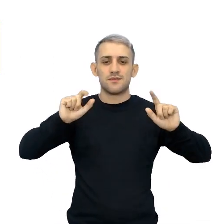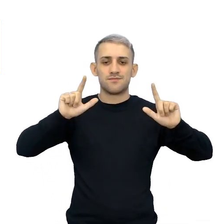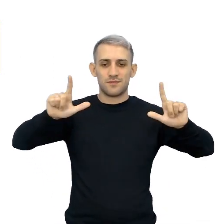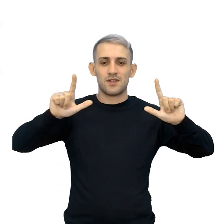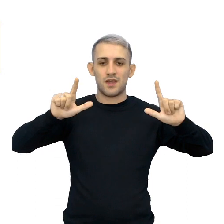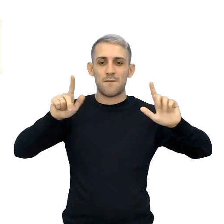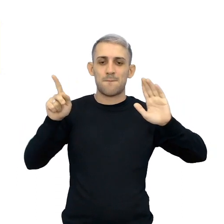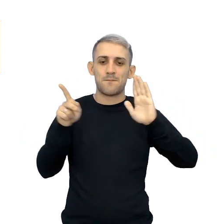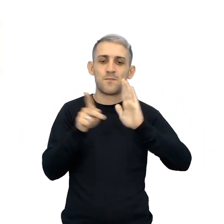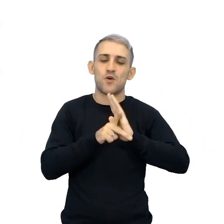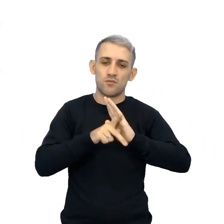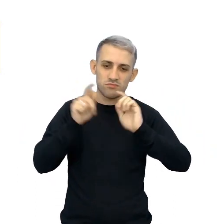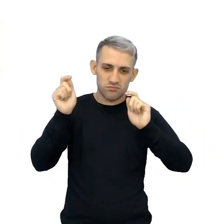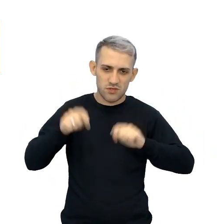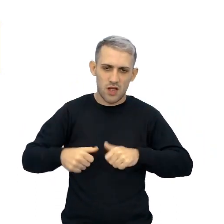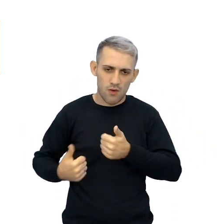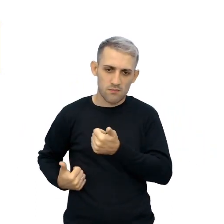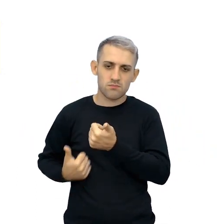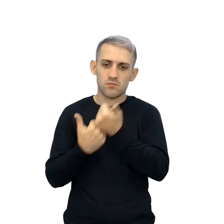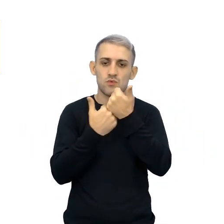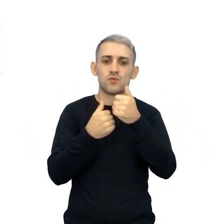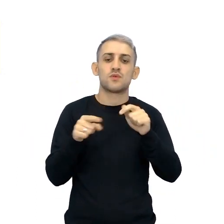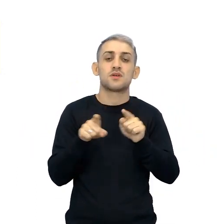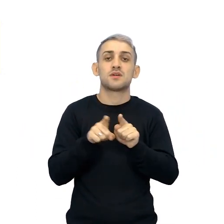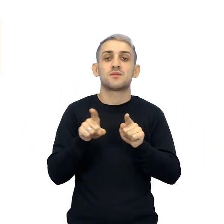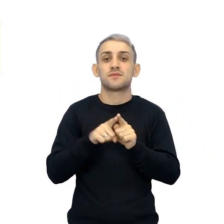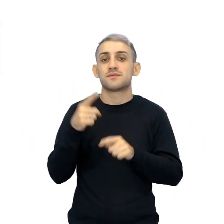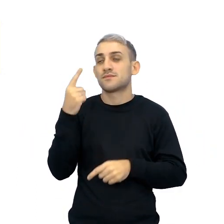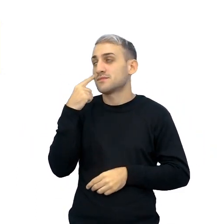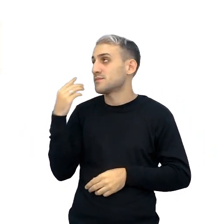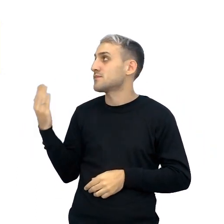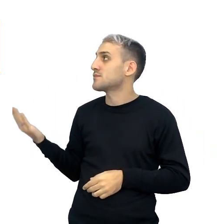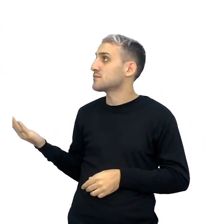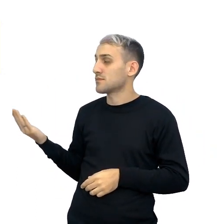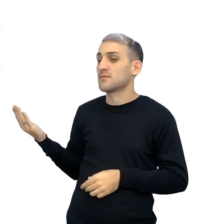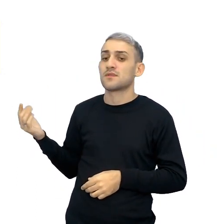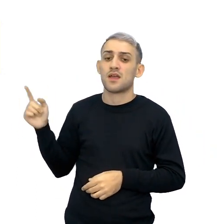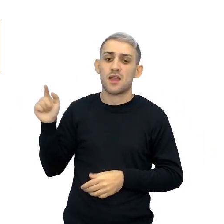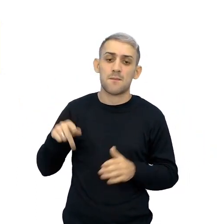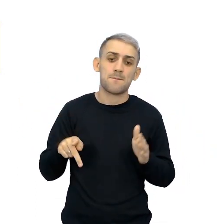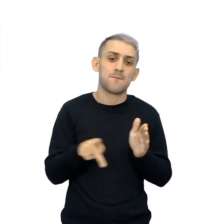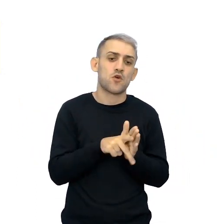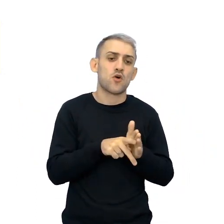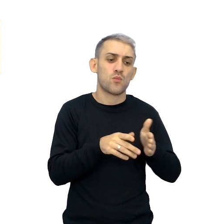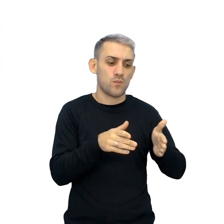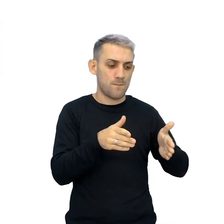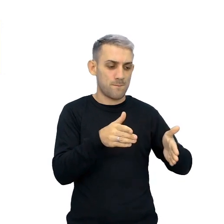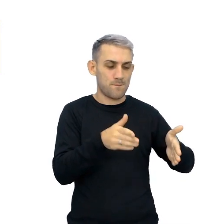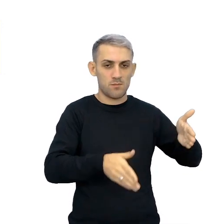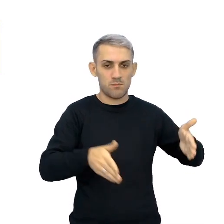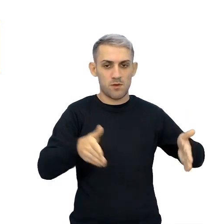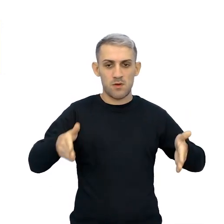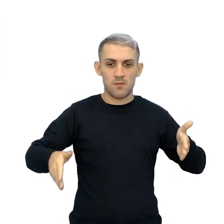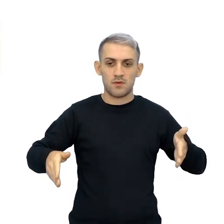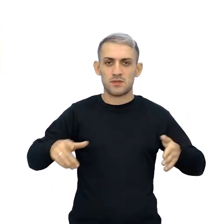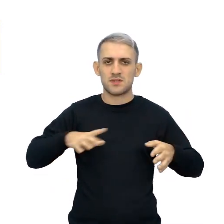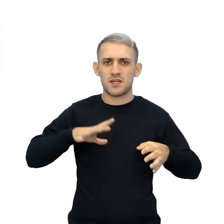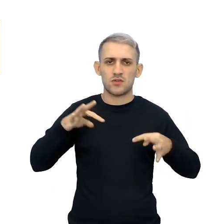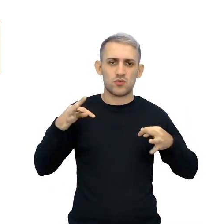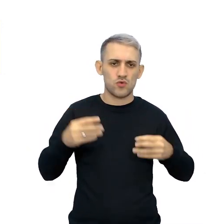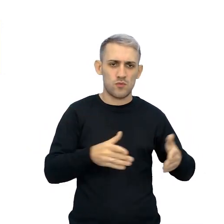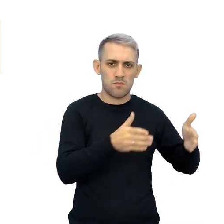figura aqui para nos direcionar, né? Esse processo, né? Como todo processo